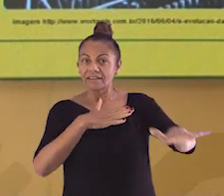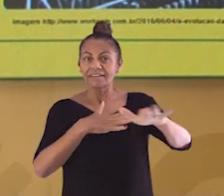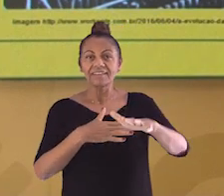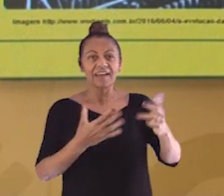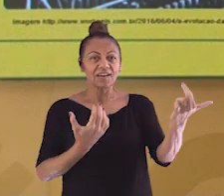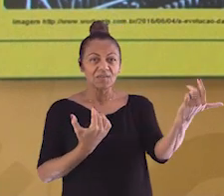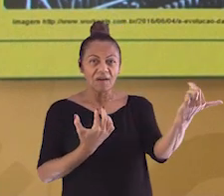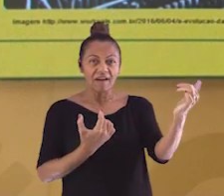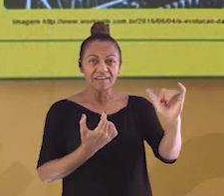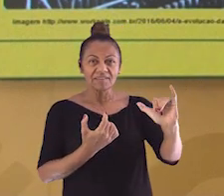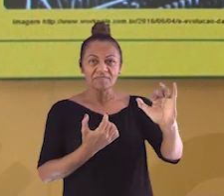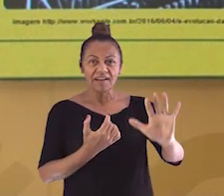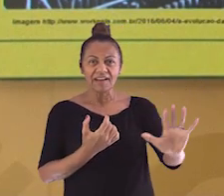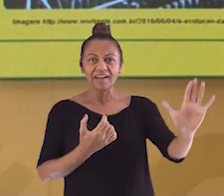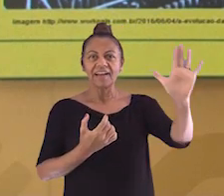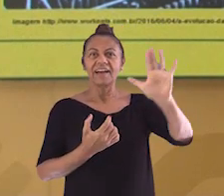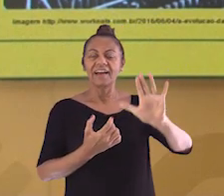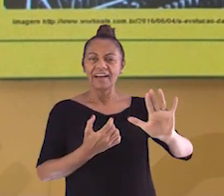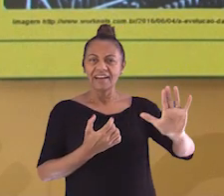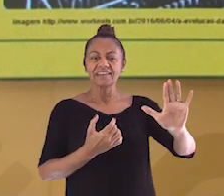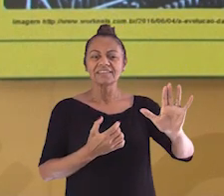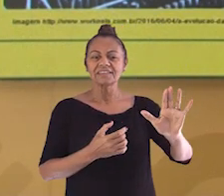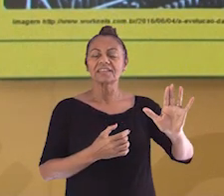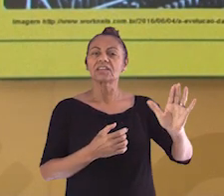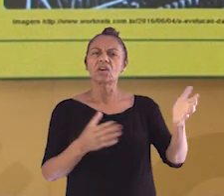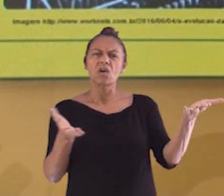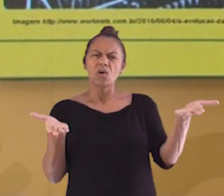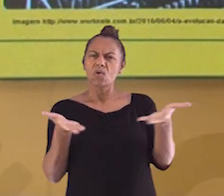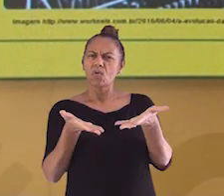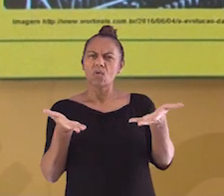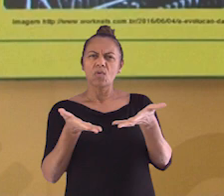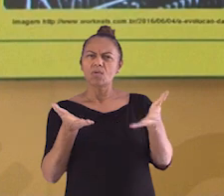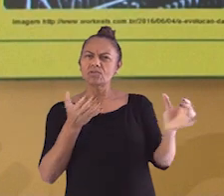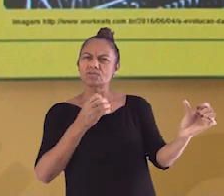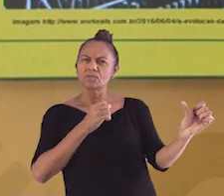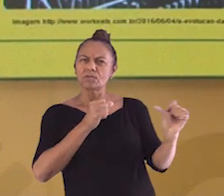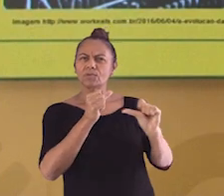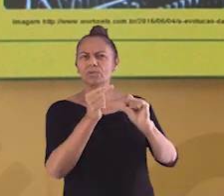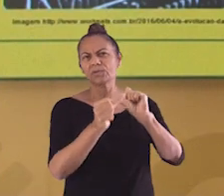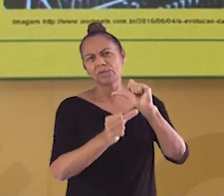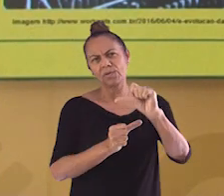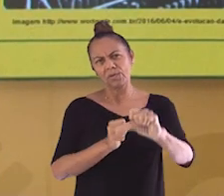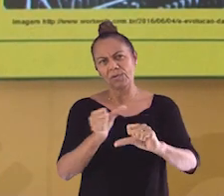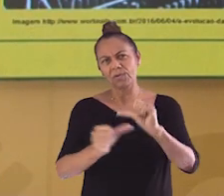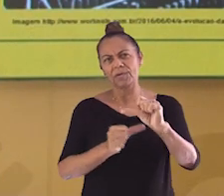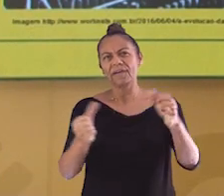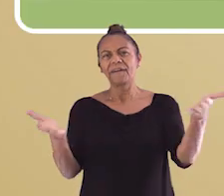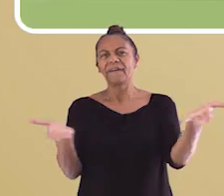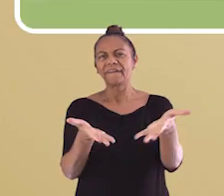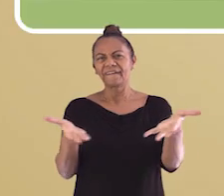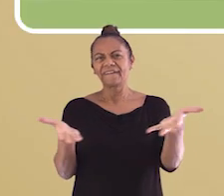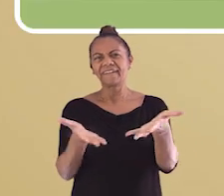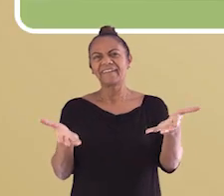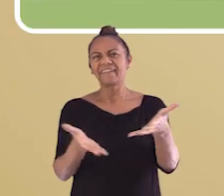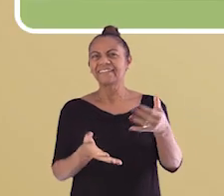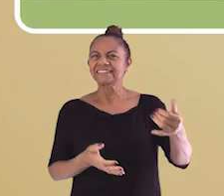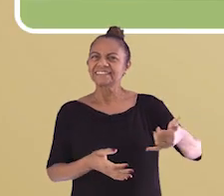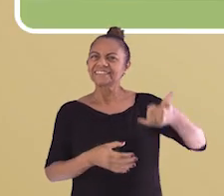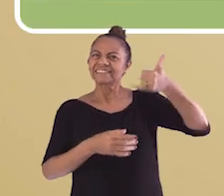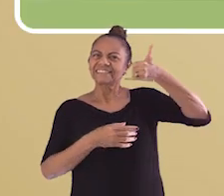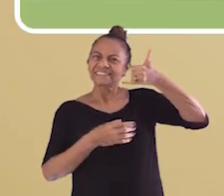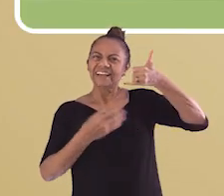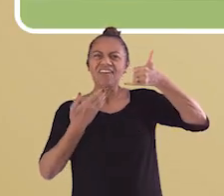da imagem, que fazia esse processo que hoje é muito mais fácil através dos telefones celulares. A terceira